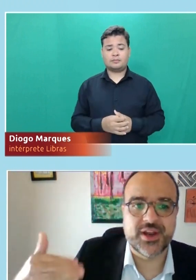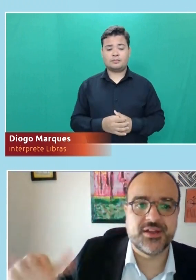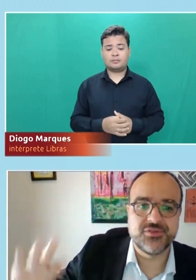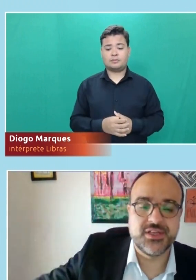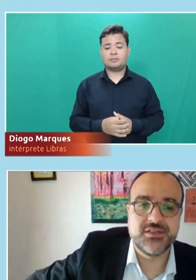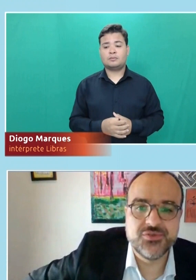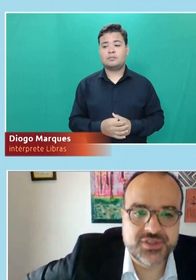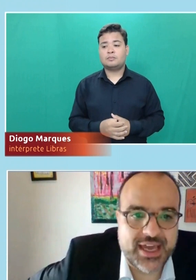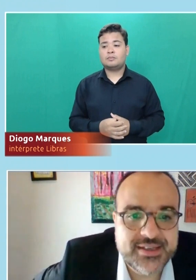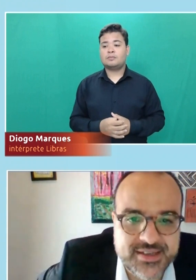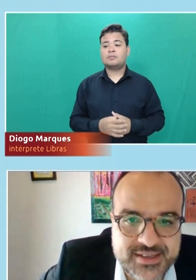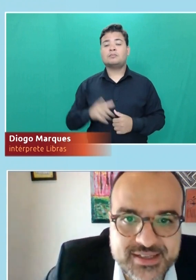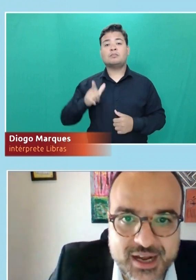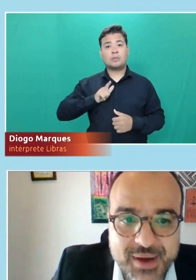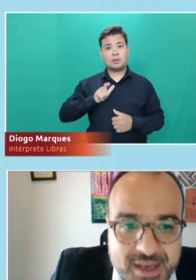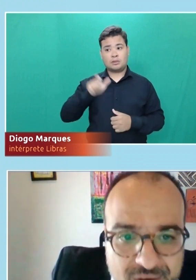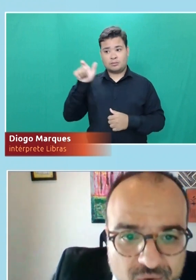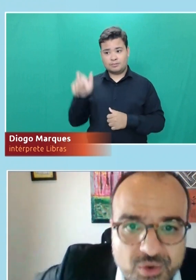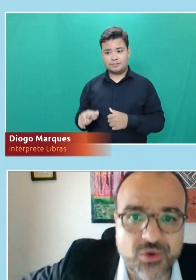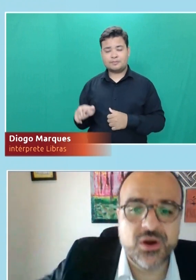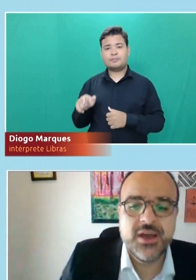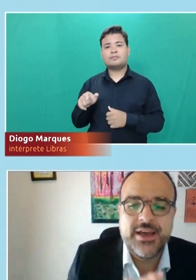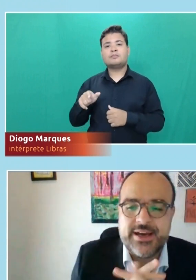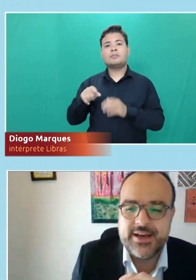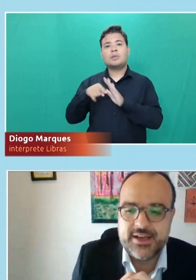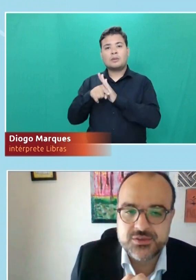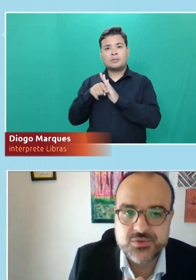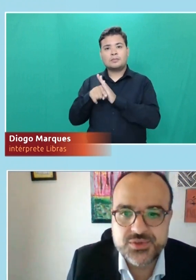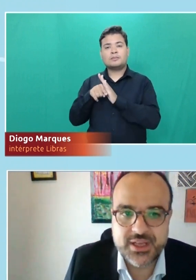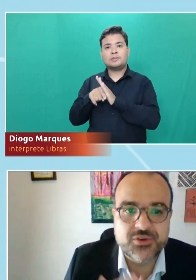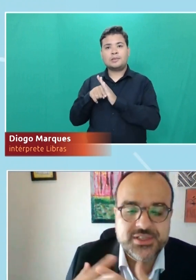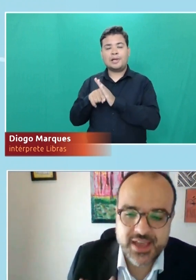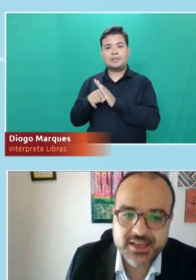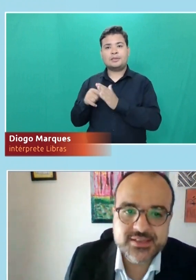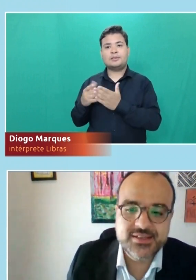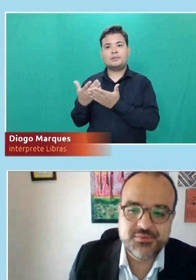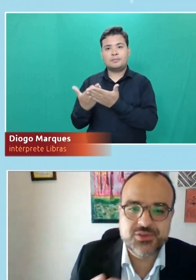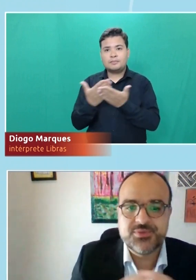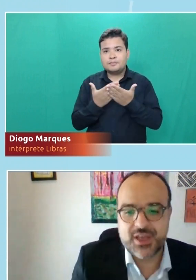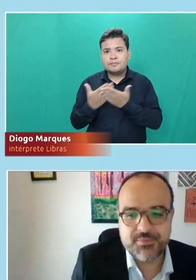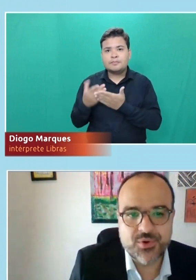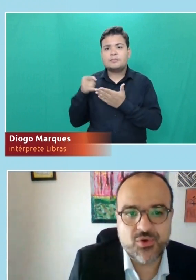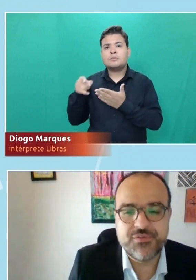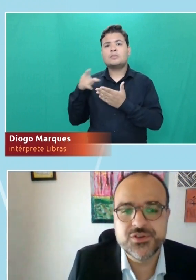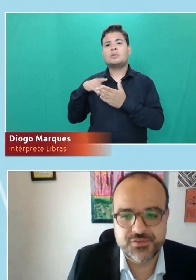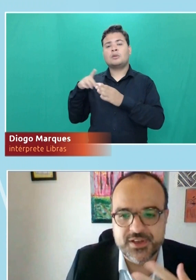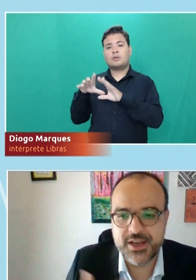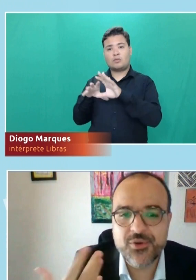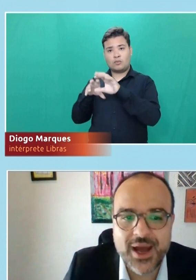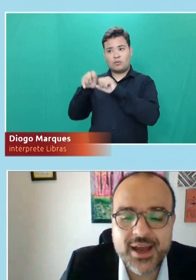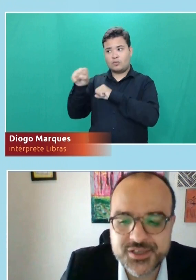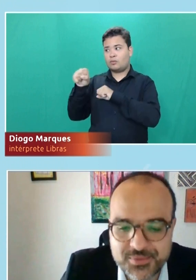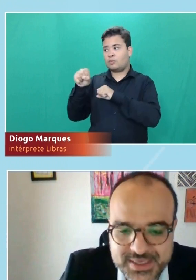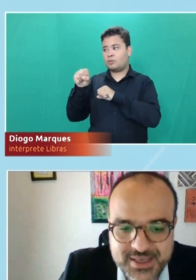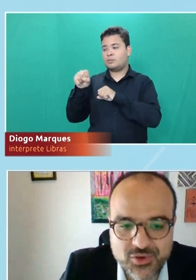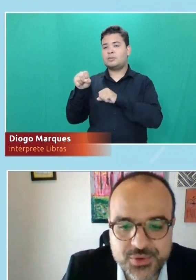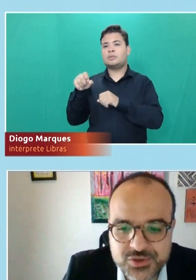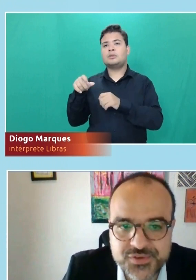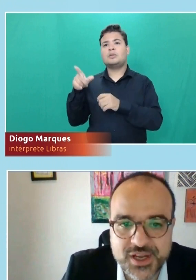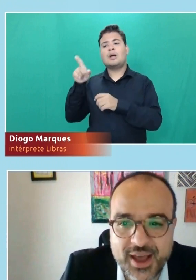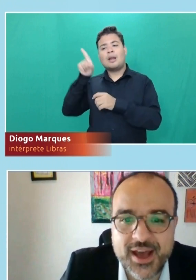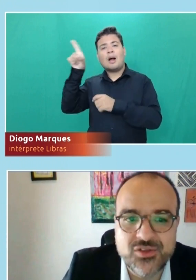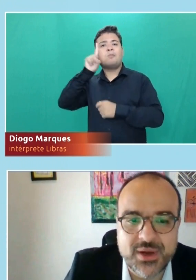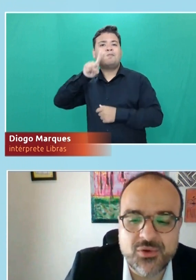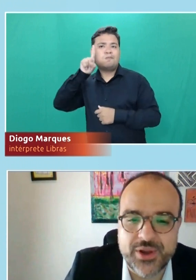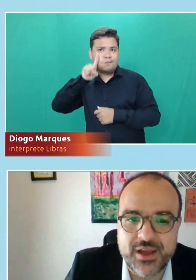terminou o doutorado dele no Texas, ele trabalha com estudos em neurociências e, ao mesmo tempo, com a filosofia da linguagem, um pesquisador